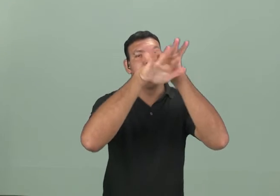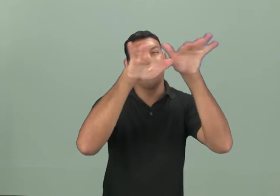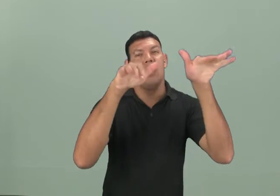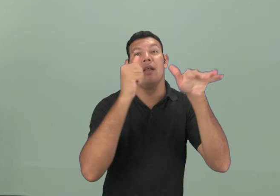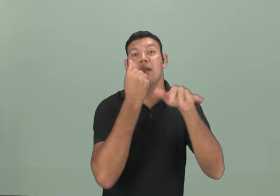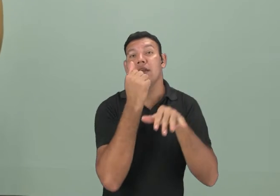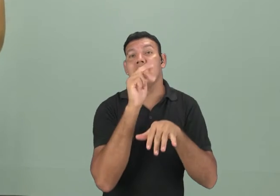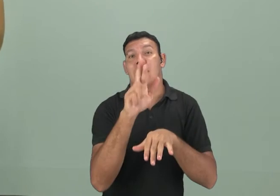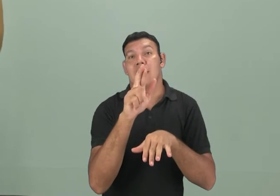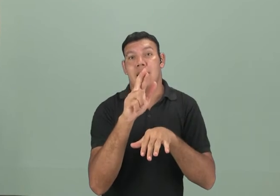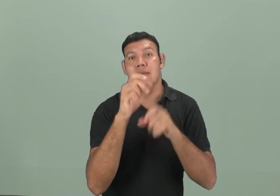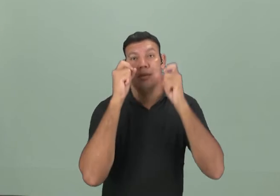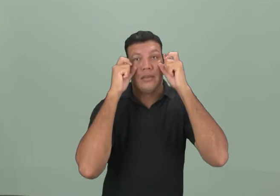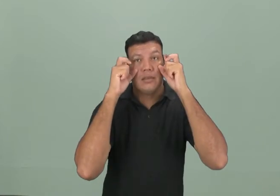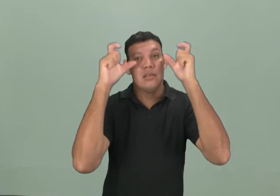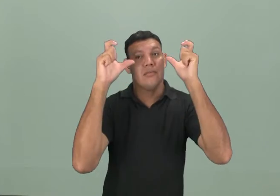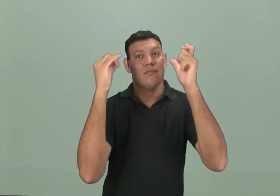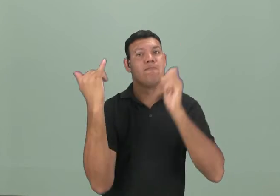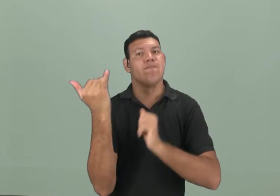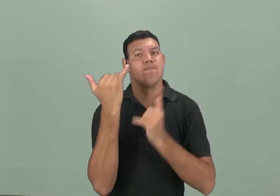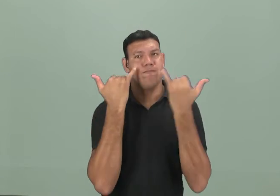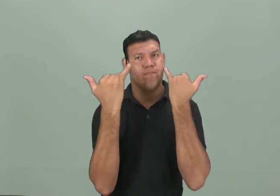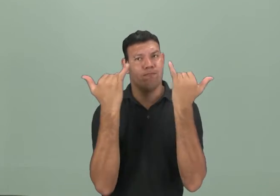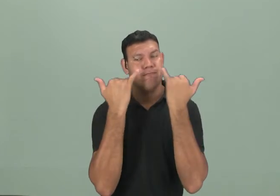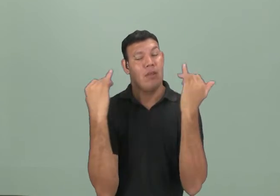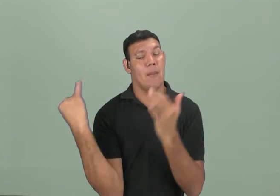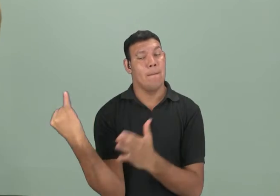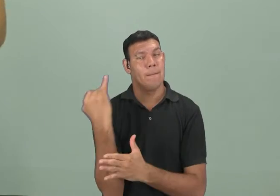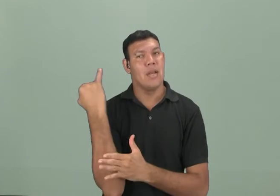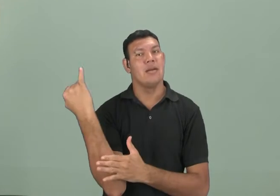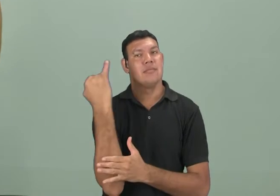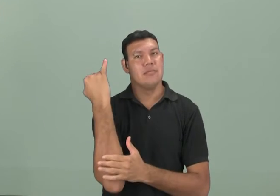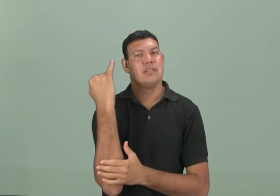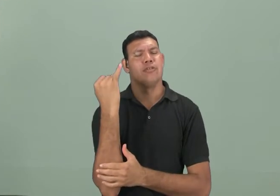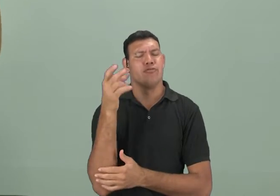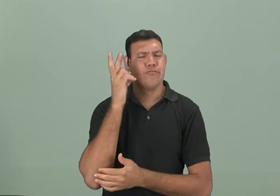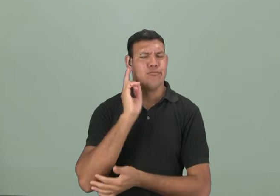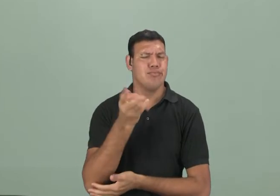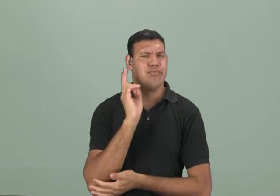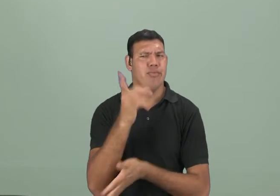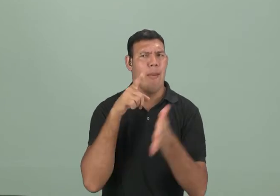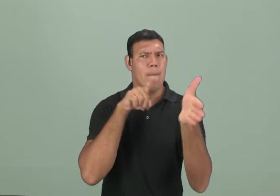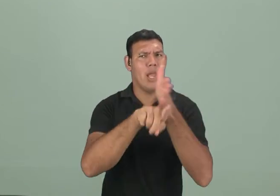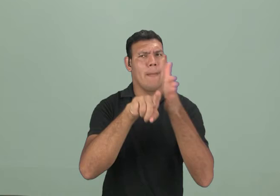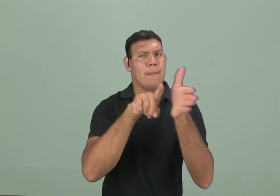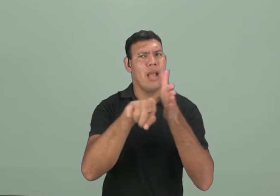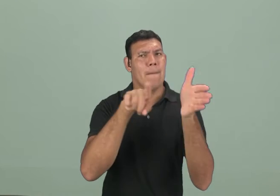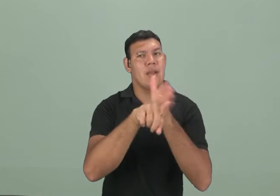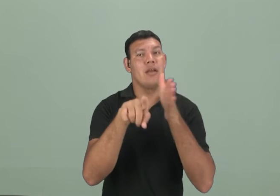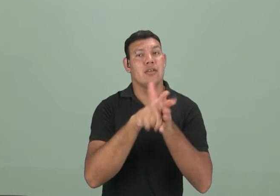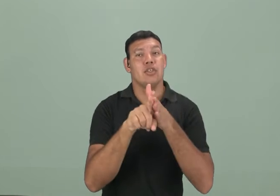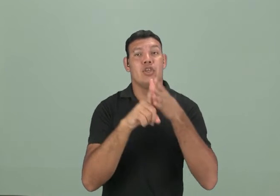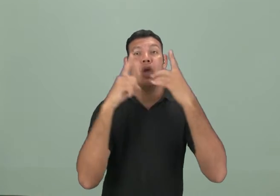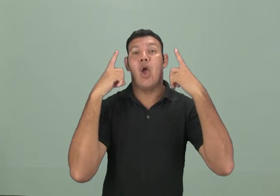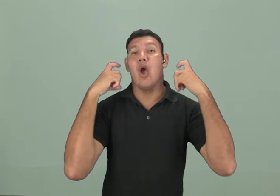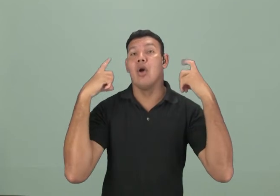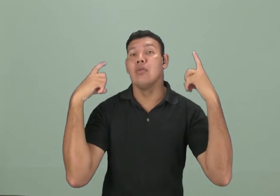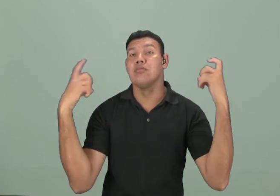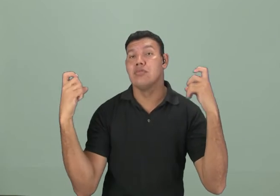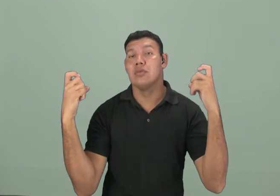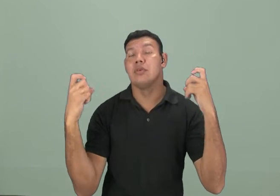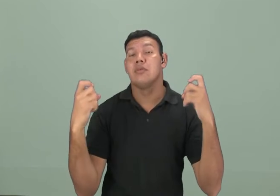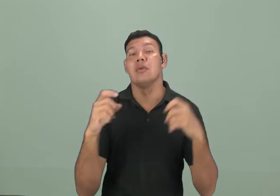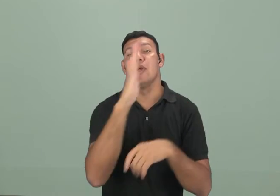Então, muita atenção nessa informação, ela é importantíssima. Por isso aí, direto é perguntado, né? Que o som, ela é uma onda